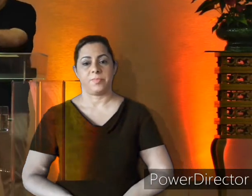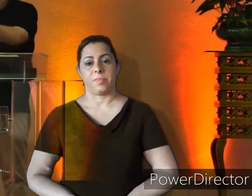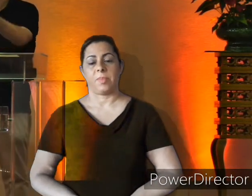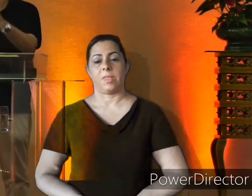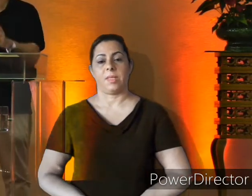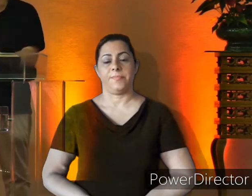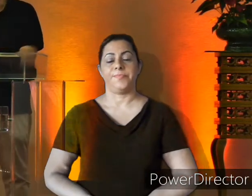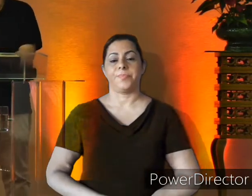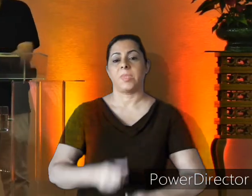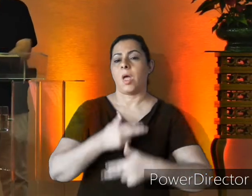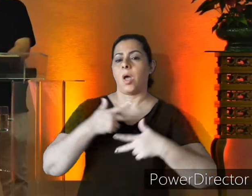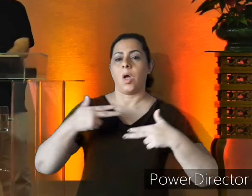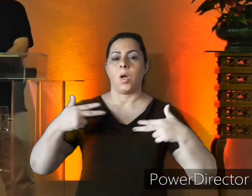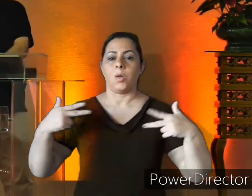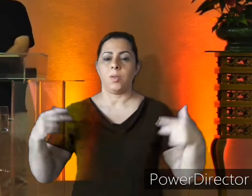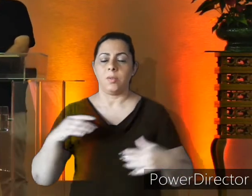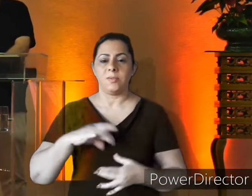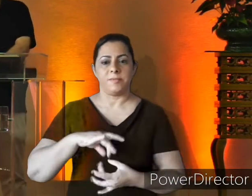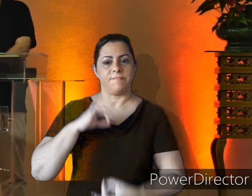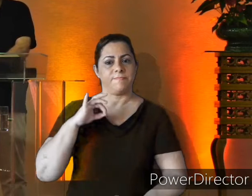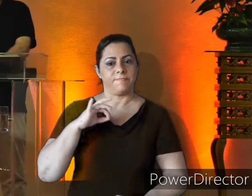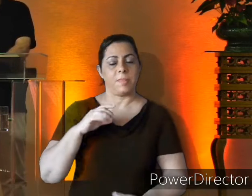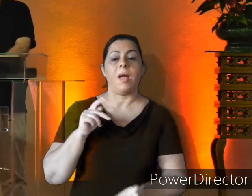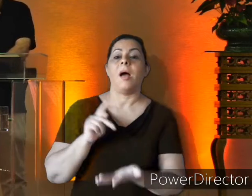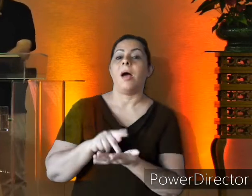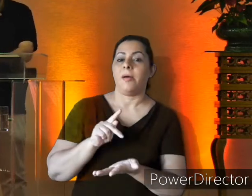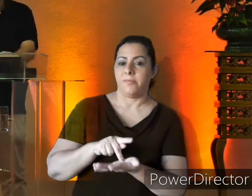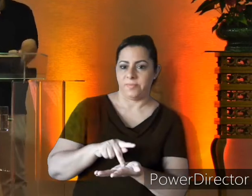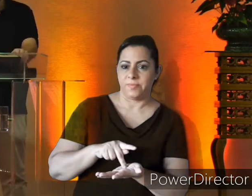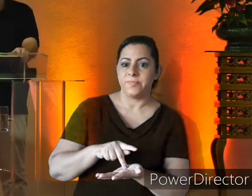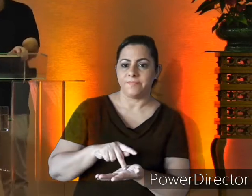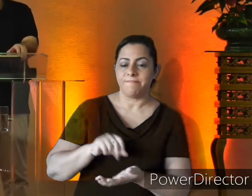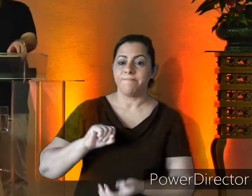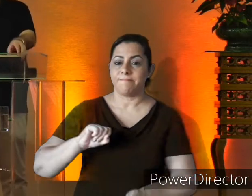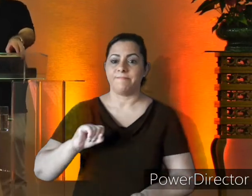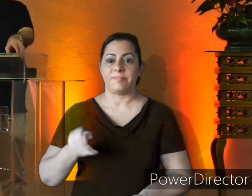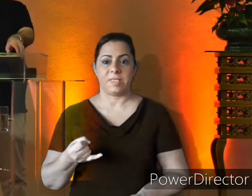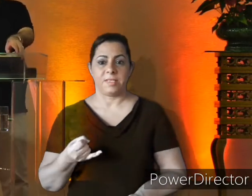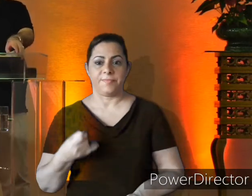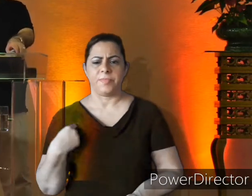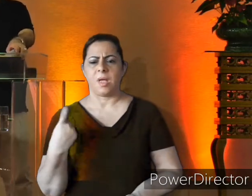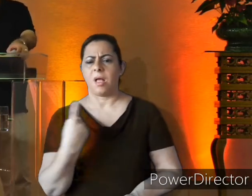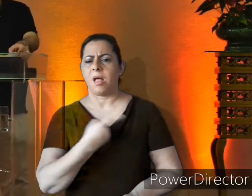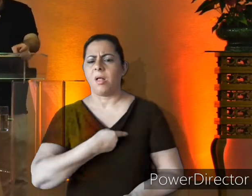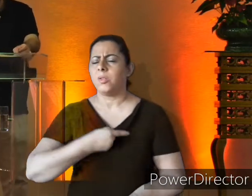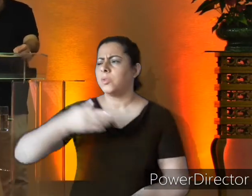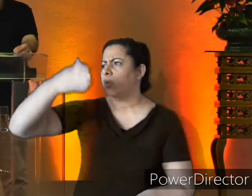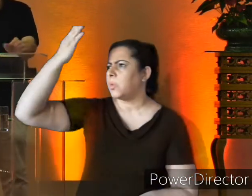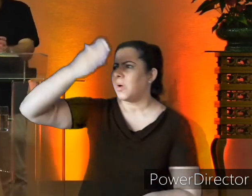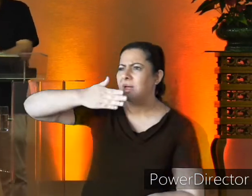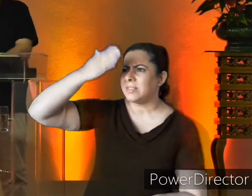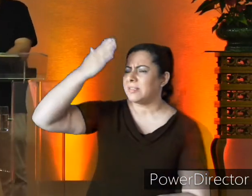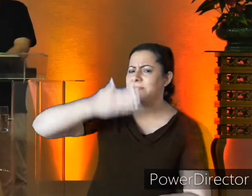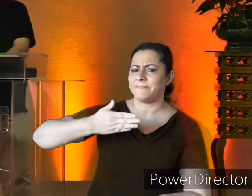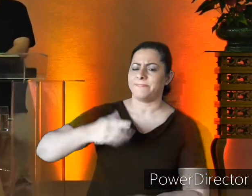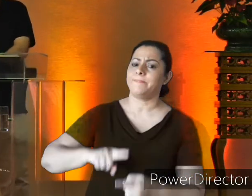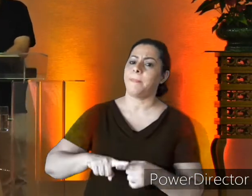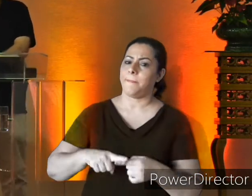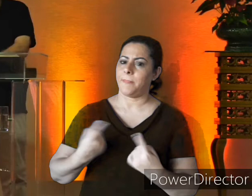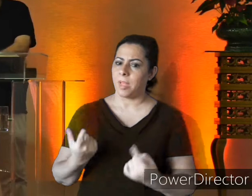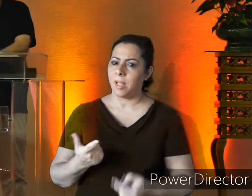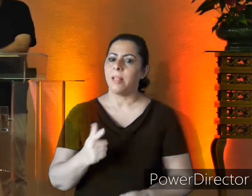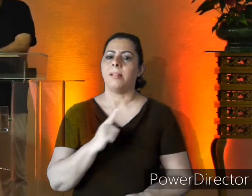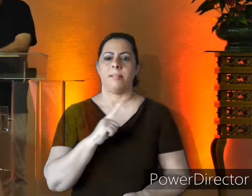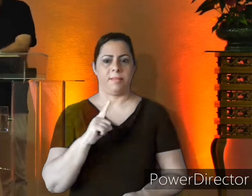veem no mundo natural. Nós fomos criados por Deus. Todas as coisas foram criadas